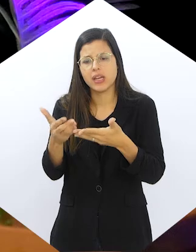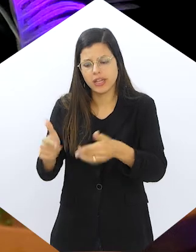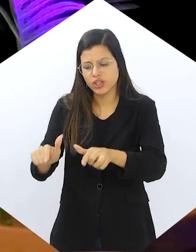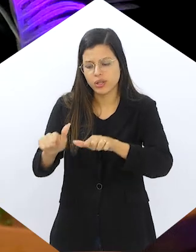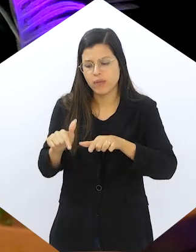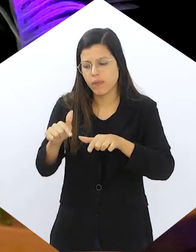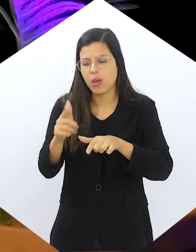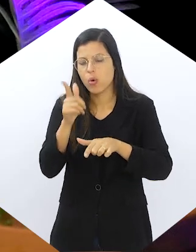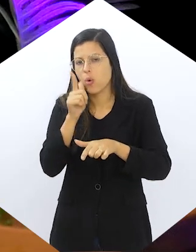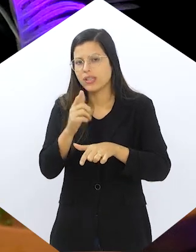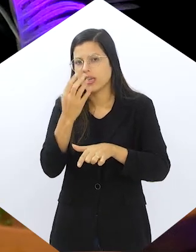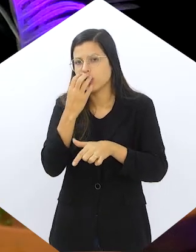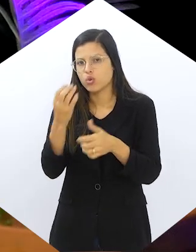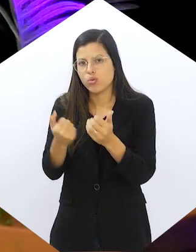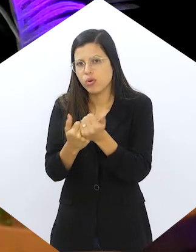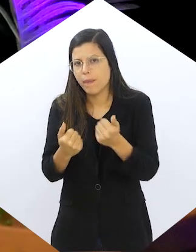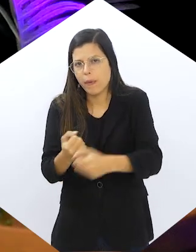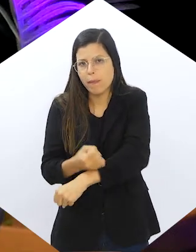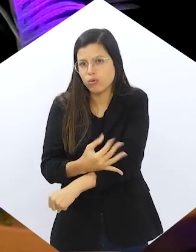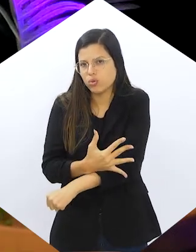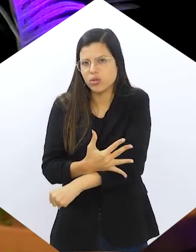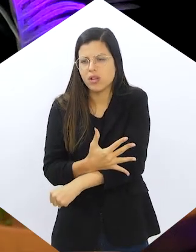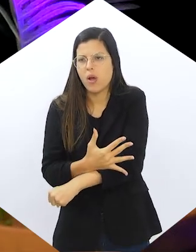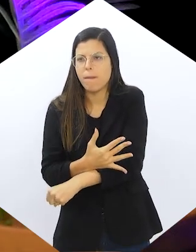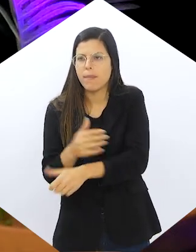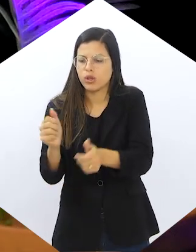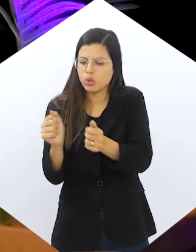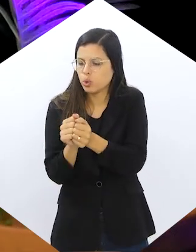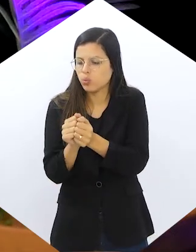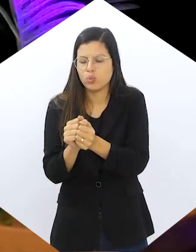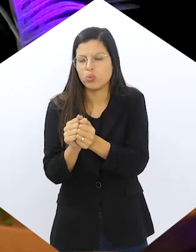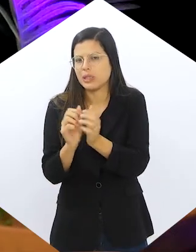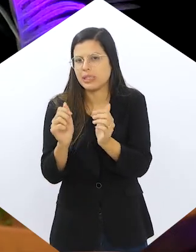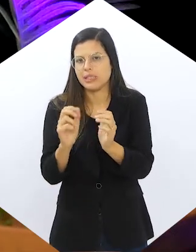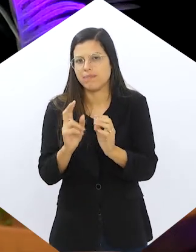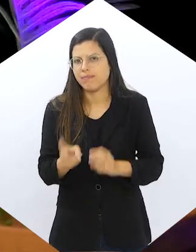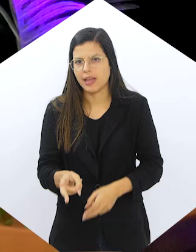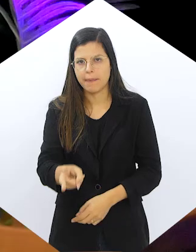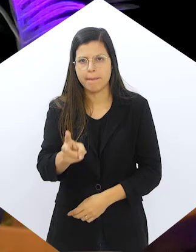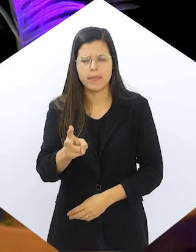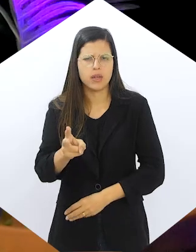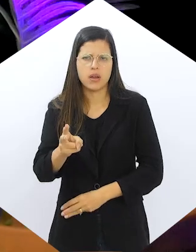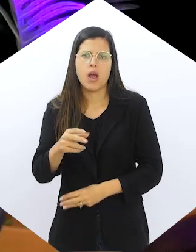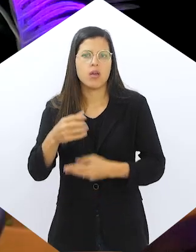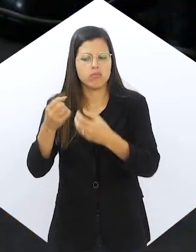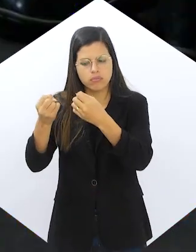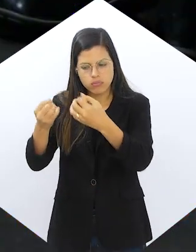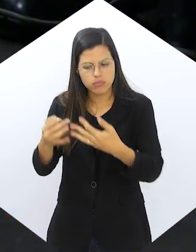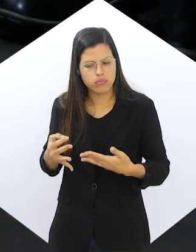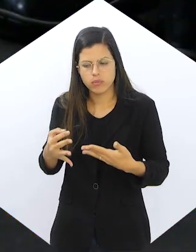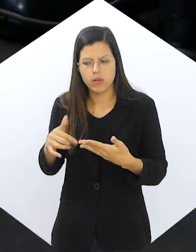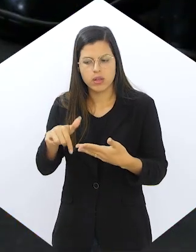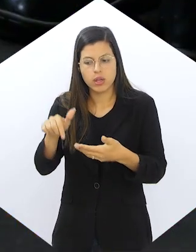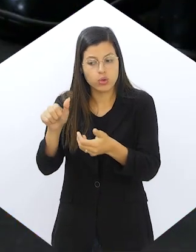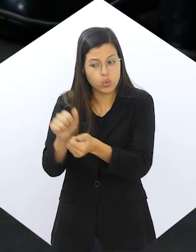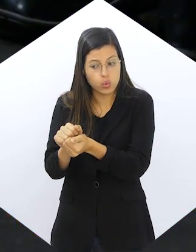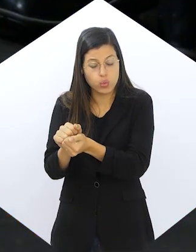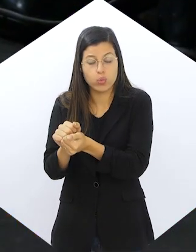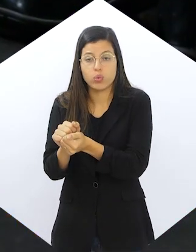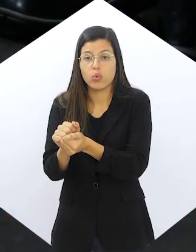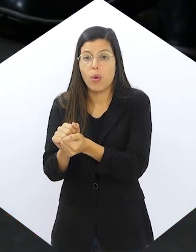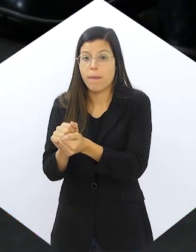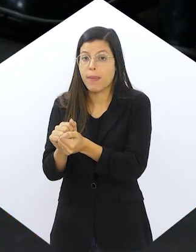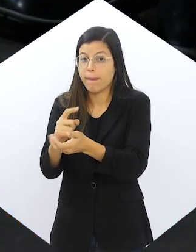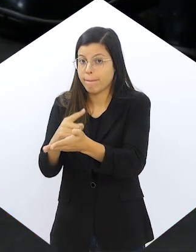quanto é lugar. E a gente explica que ele não está comigo só porque eu quero levar ele a todos os lugares. Ele está comigo para